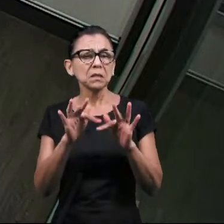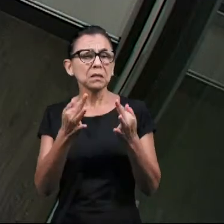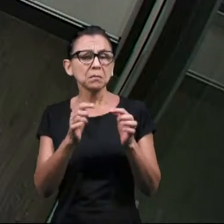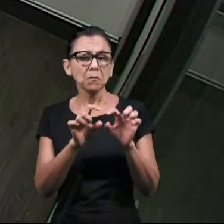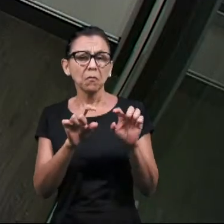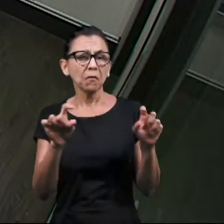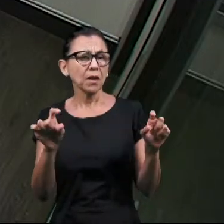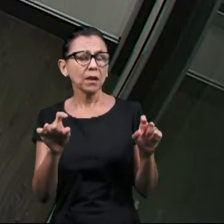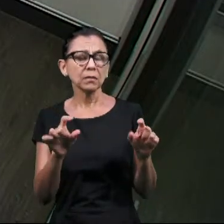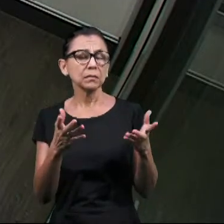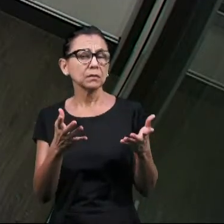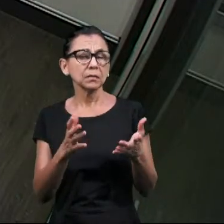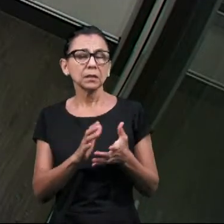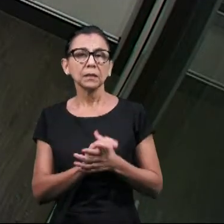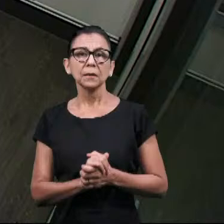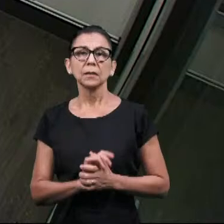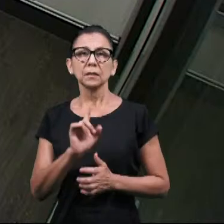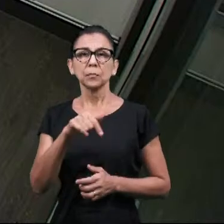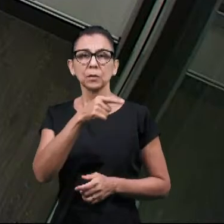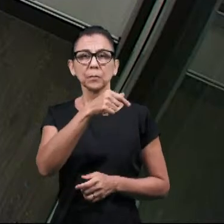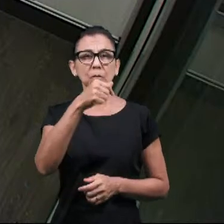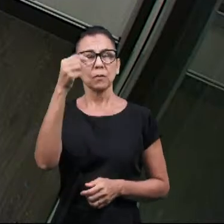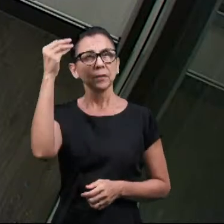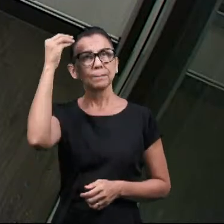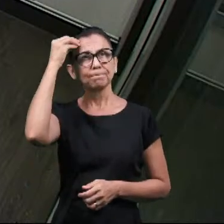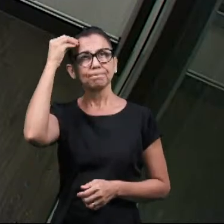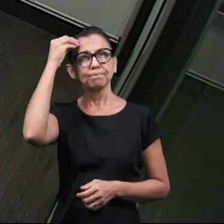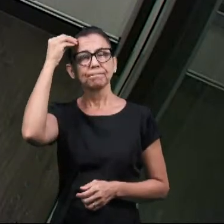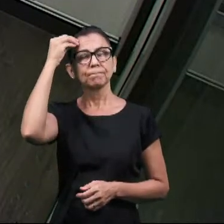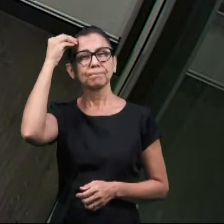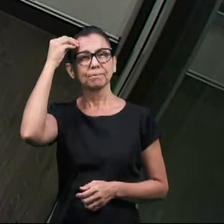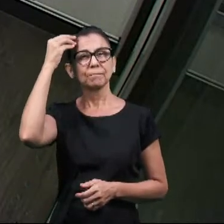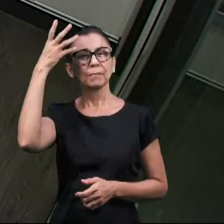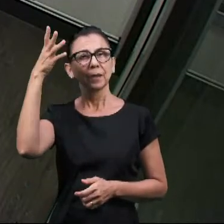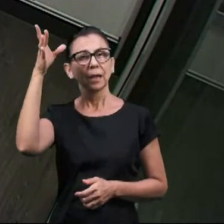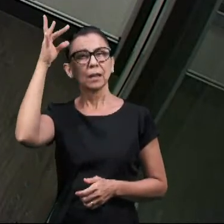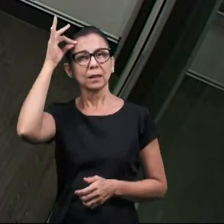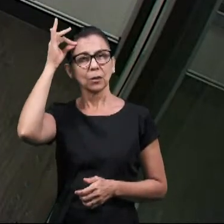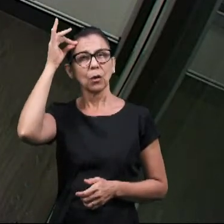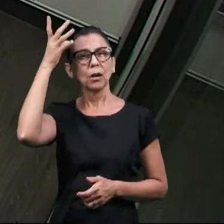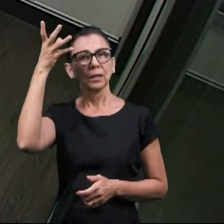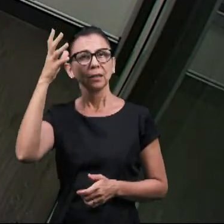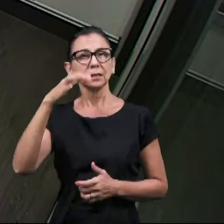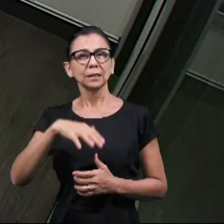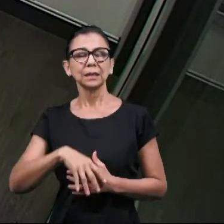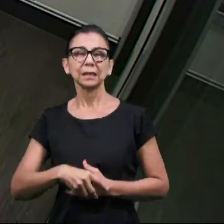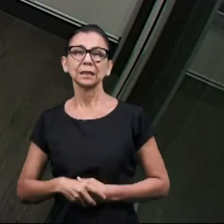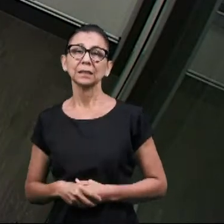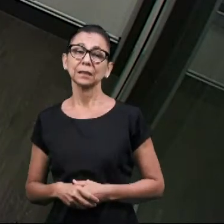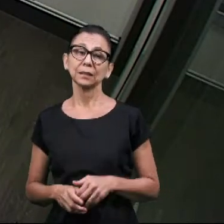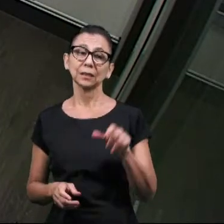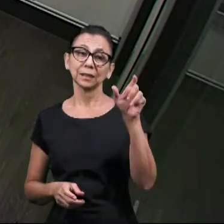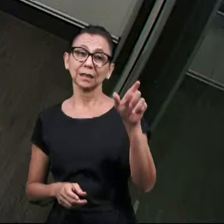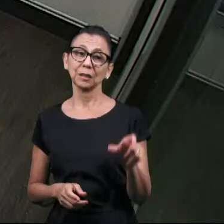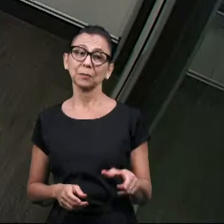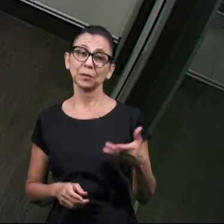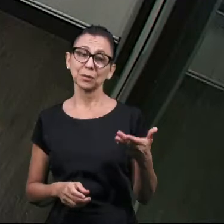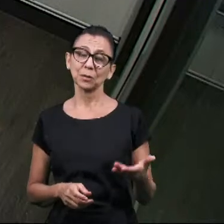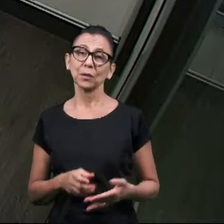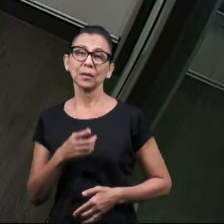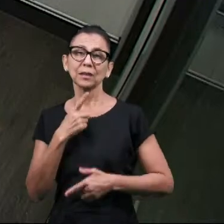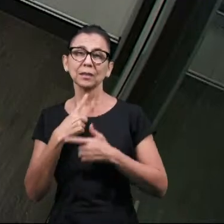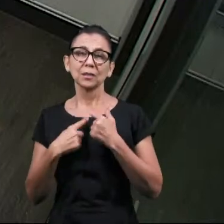experiência de sem saber e traz uma palavra para alguém e aquela palavra que você está trazendo é o